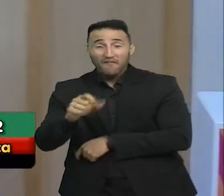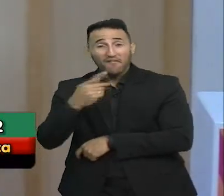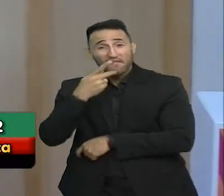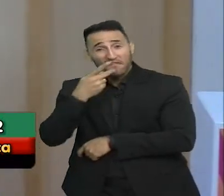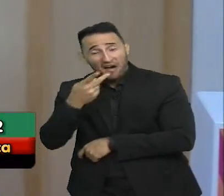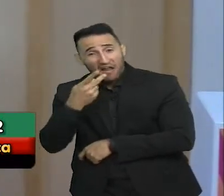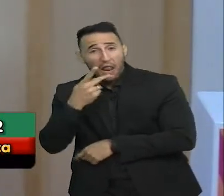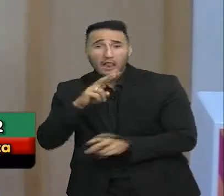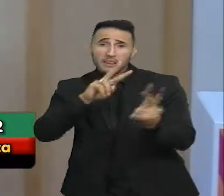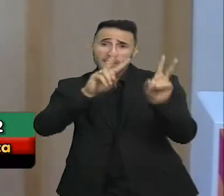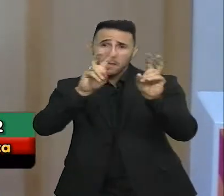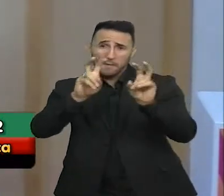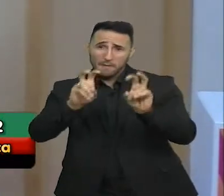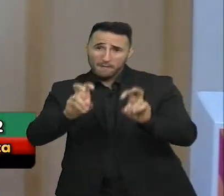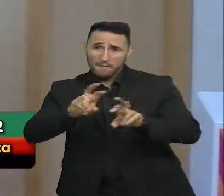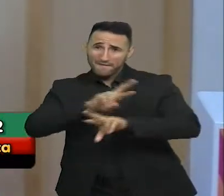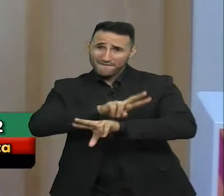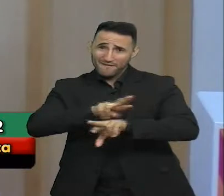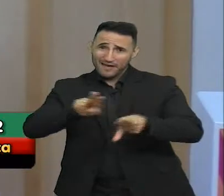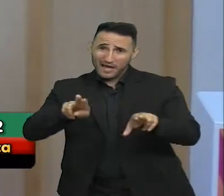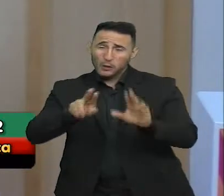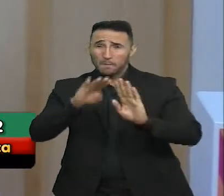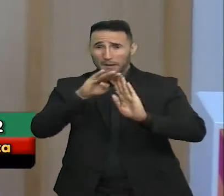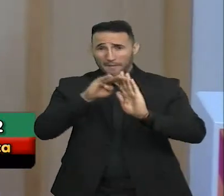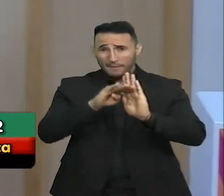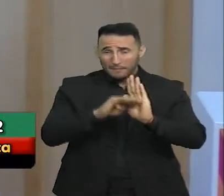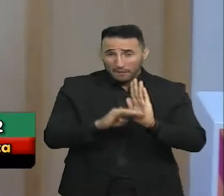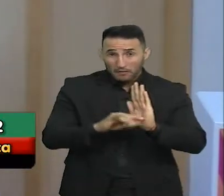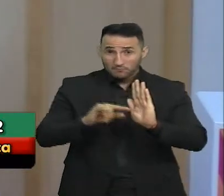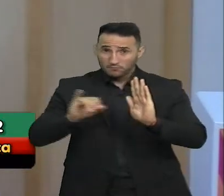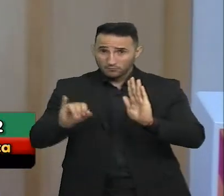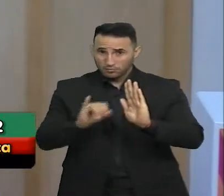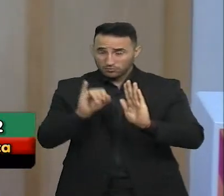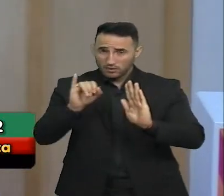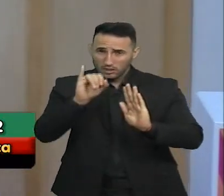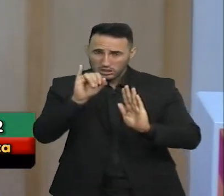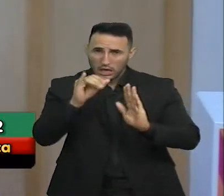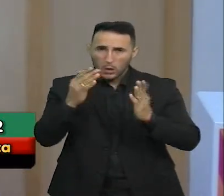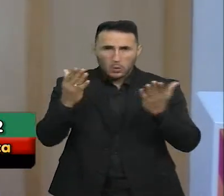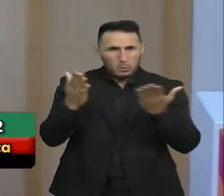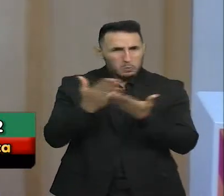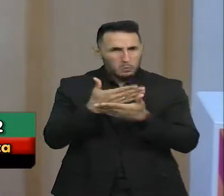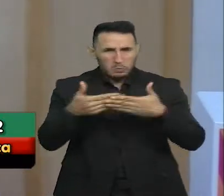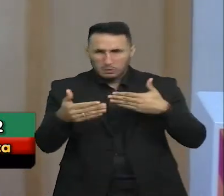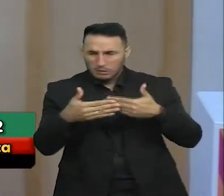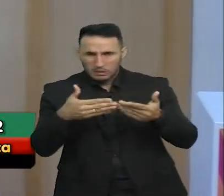tratar de alguns assuntos, alguma pauta importante, alguma pauta